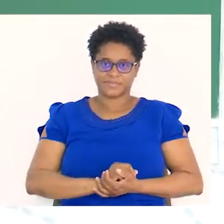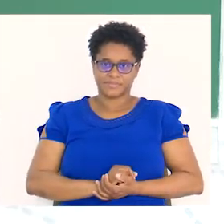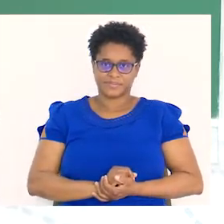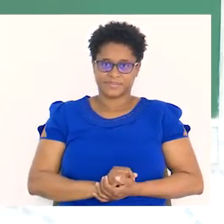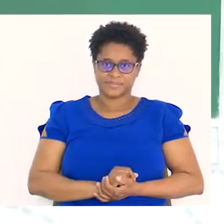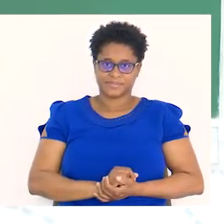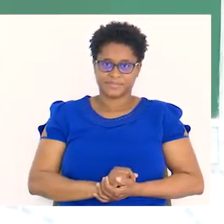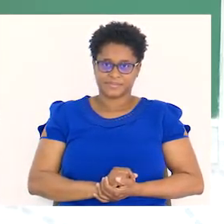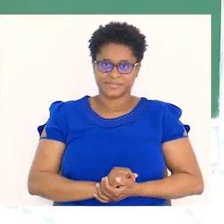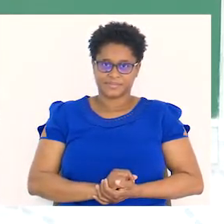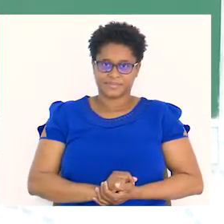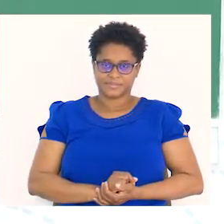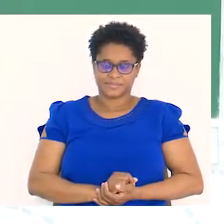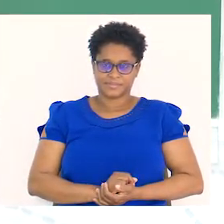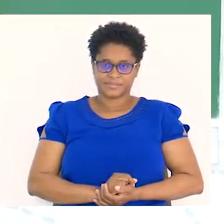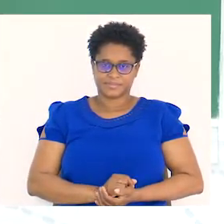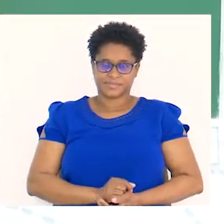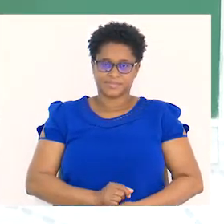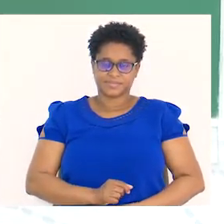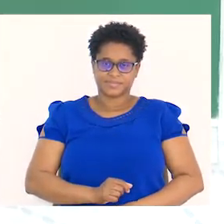Espera aí, não é essa?